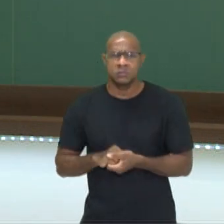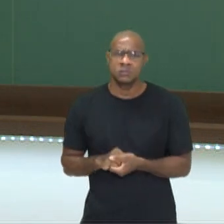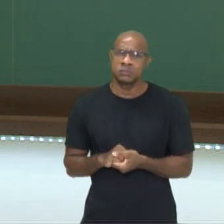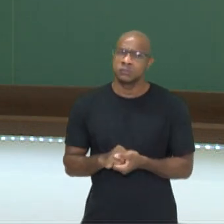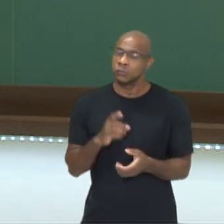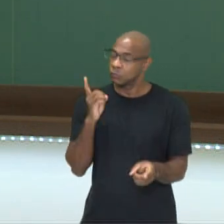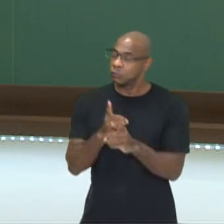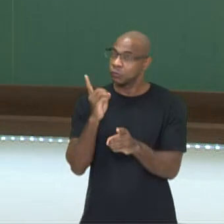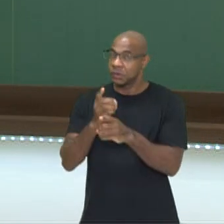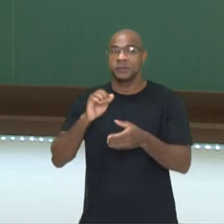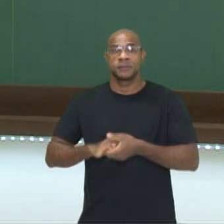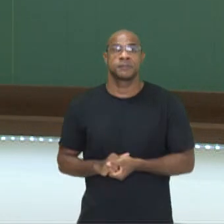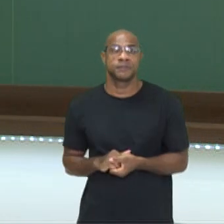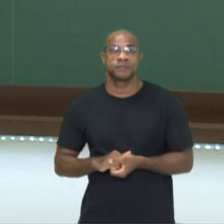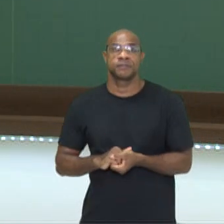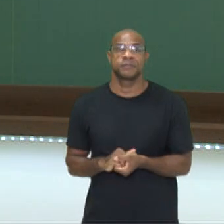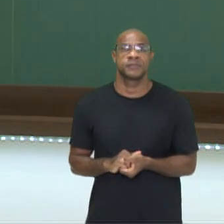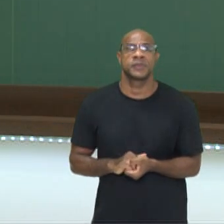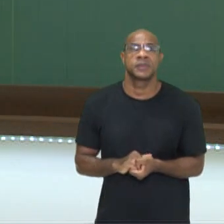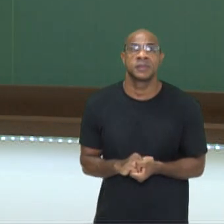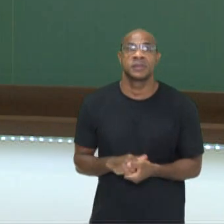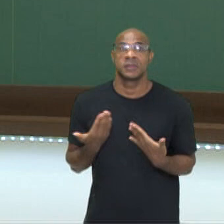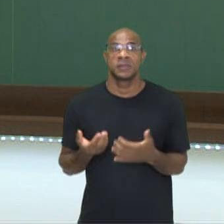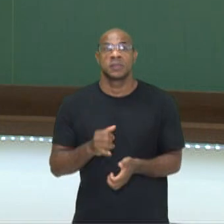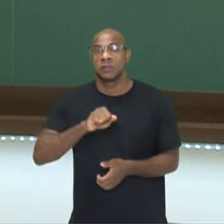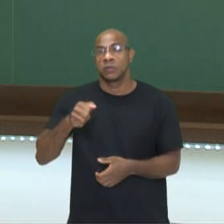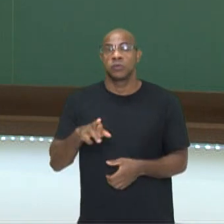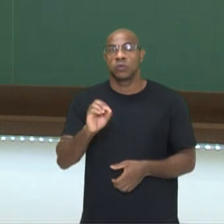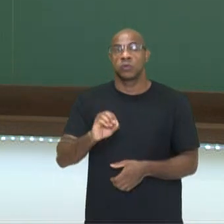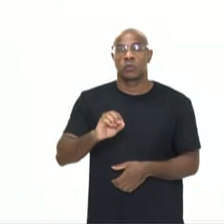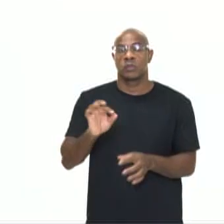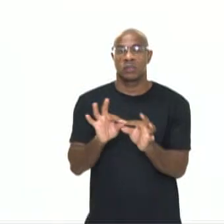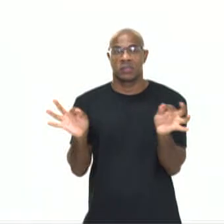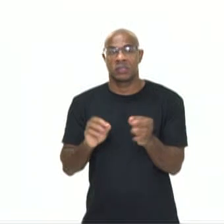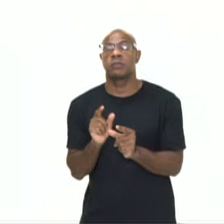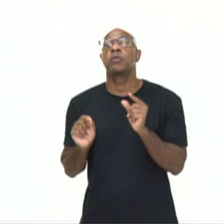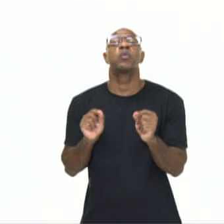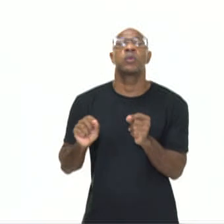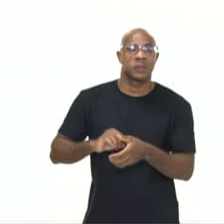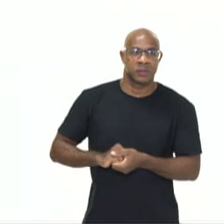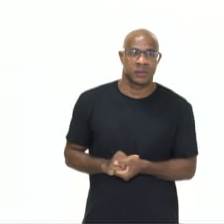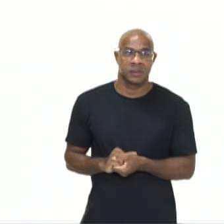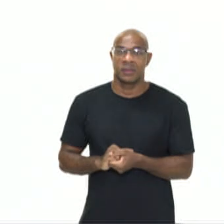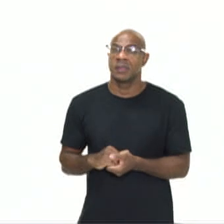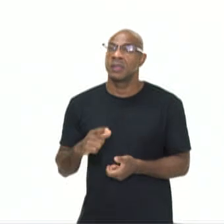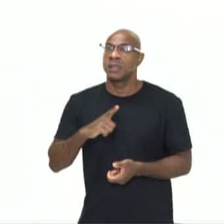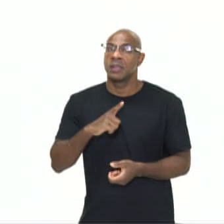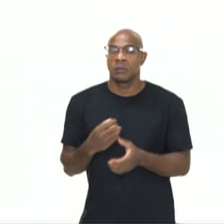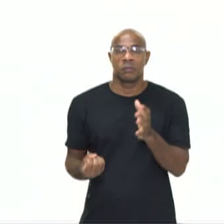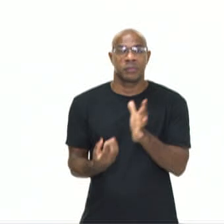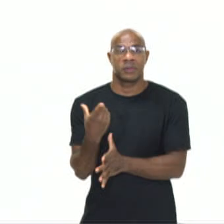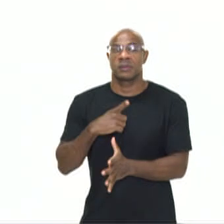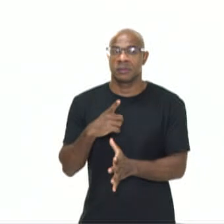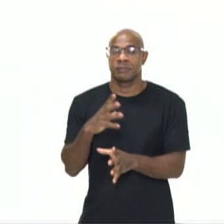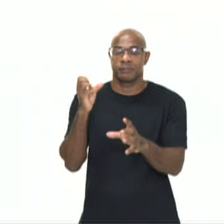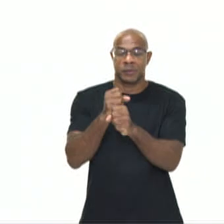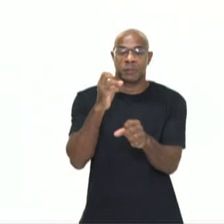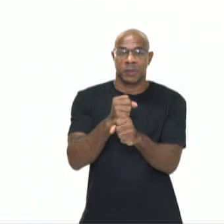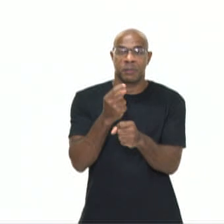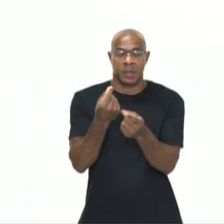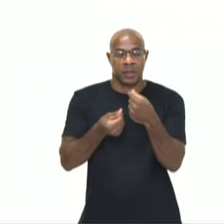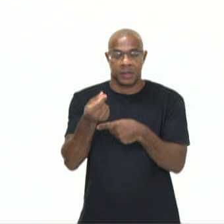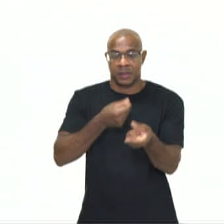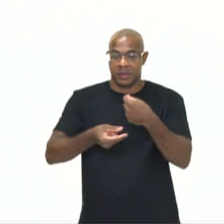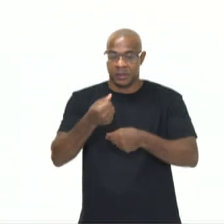Vamos descobrir. Olha só, os juros simples, eles aparecem nas operações financeiras.